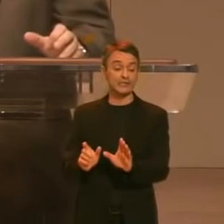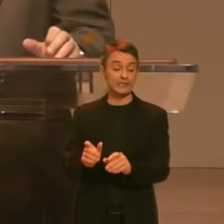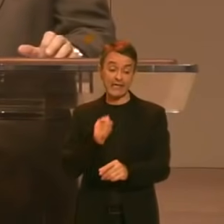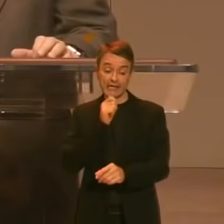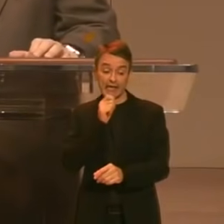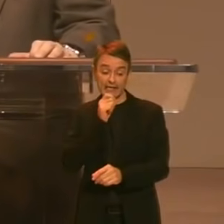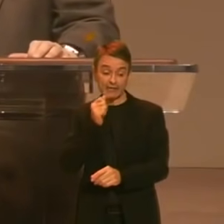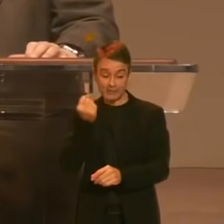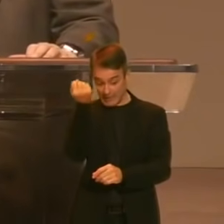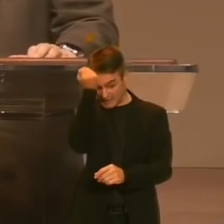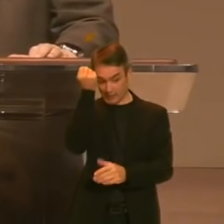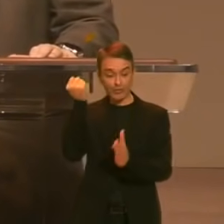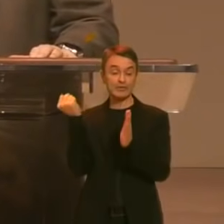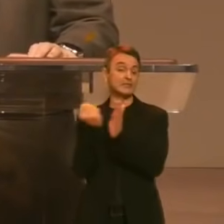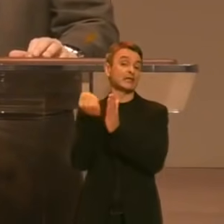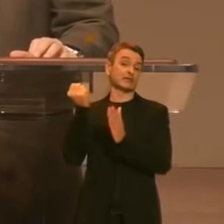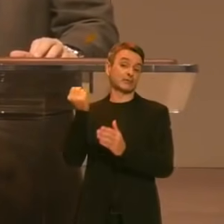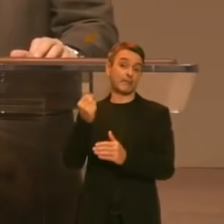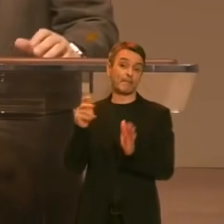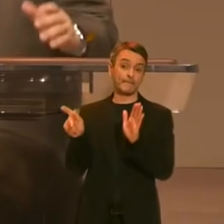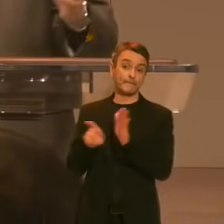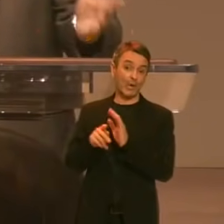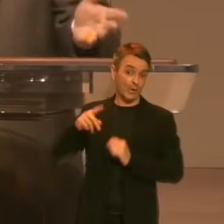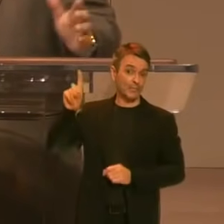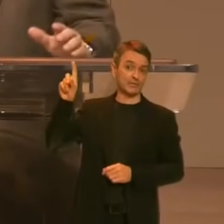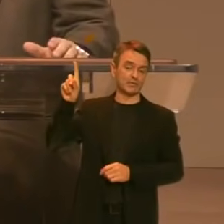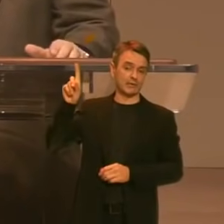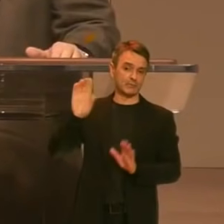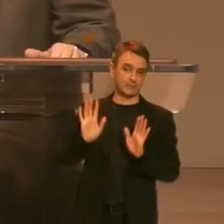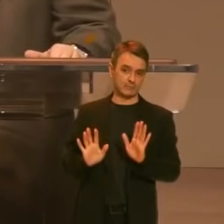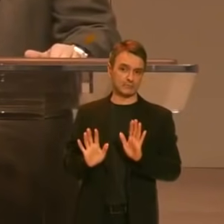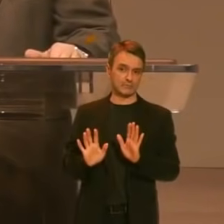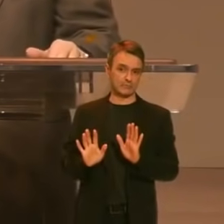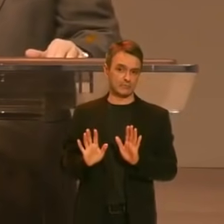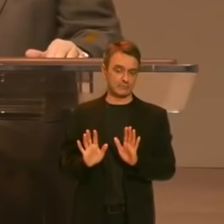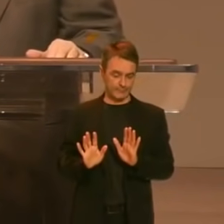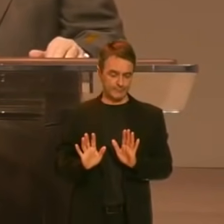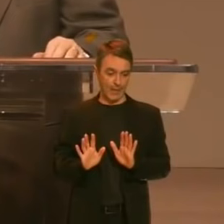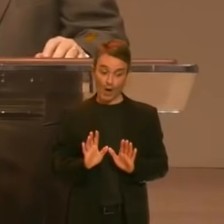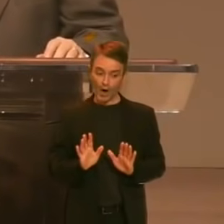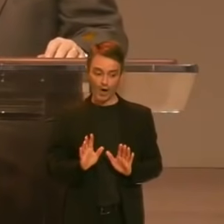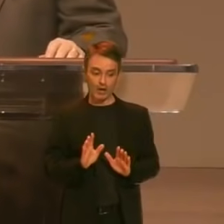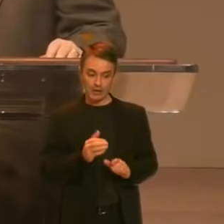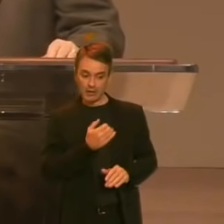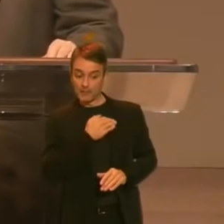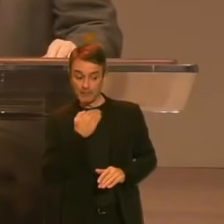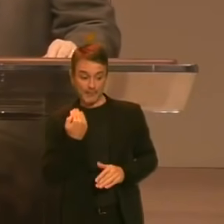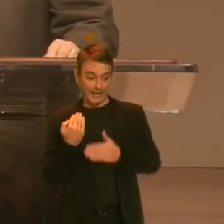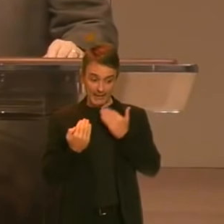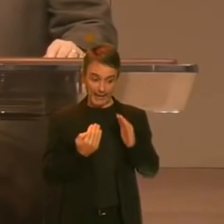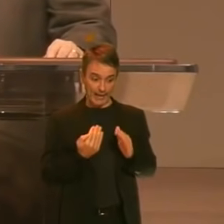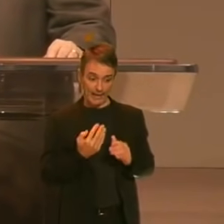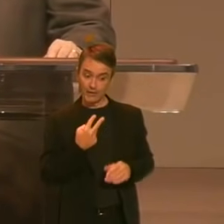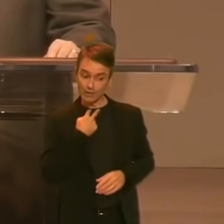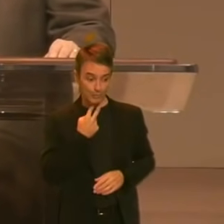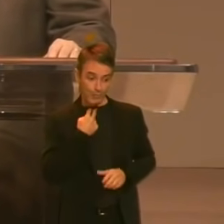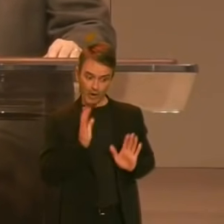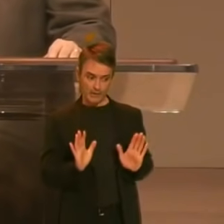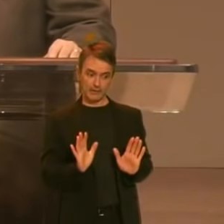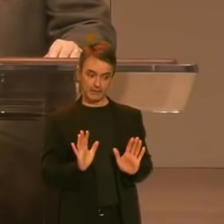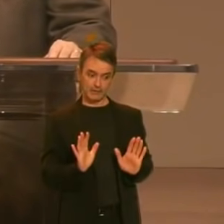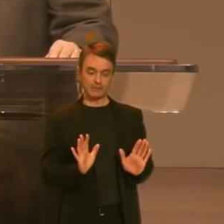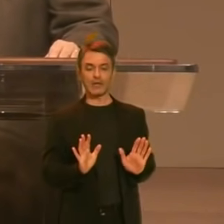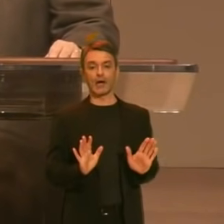de Deus na testa. E não lhes foi dado poder para matá-los, mas sim para